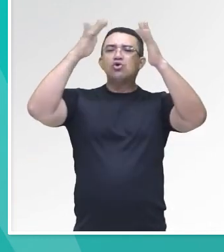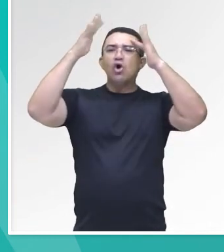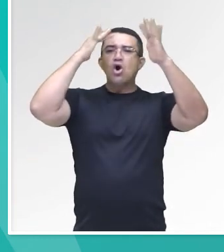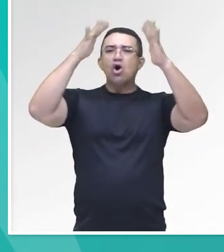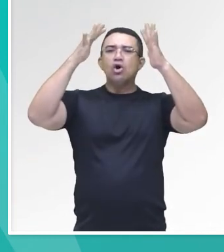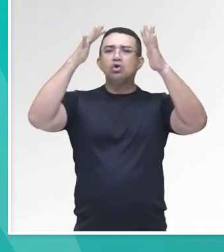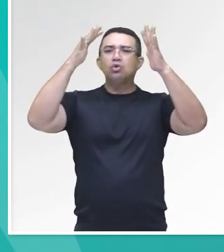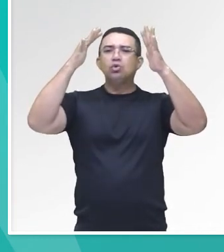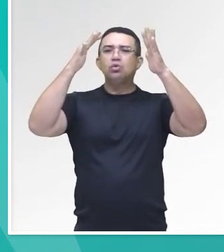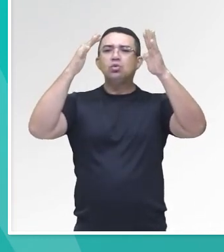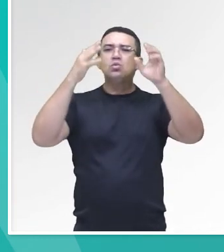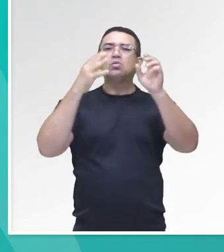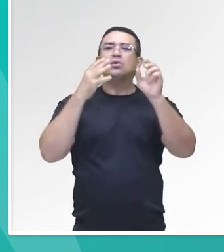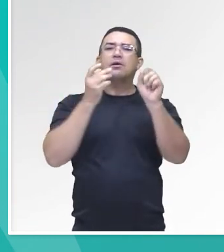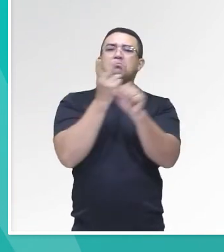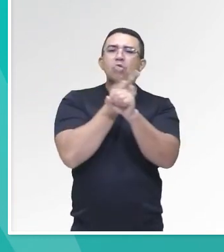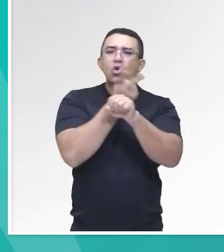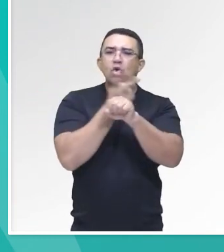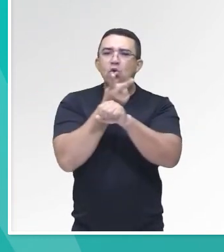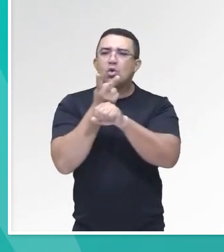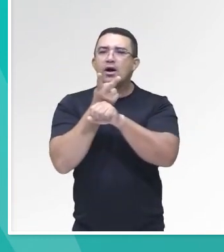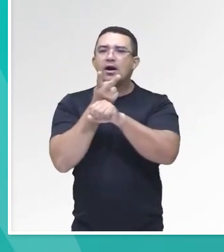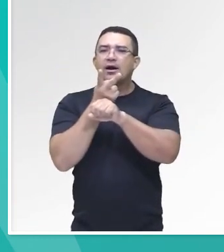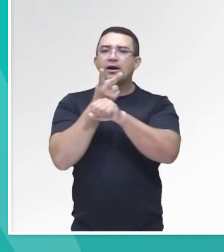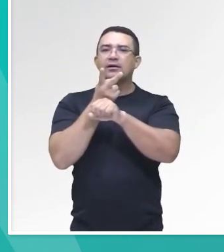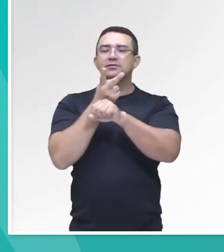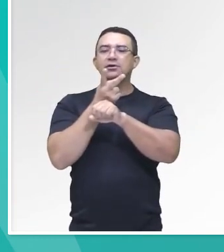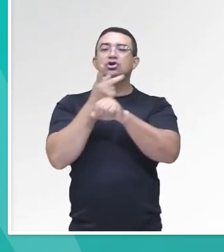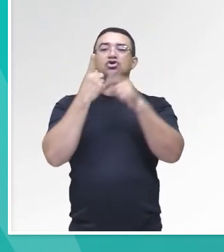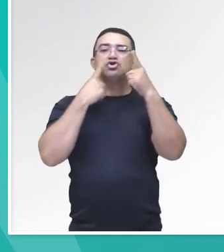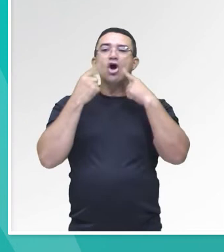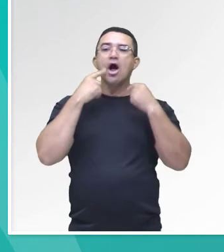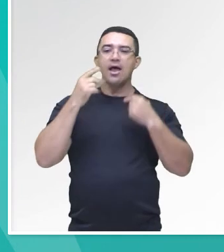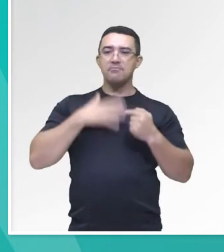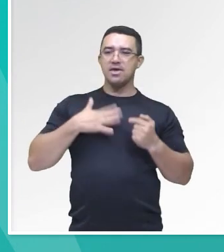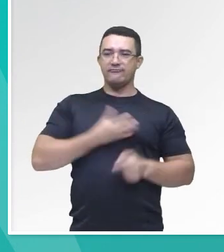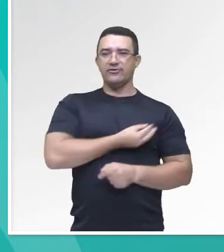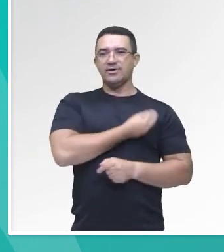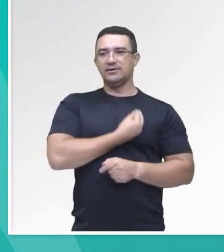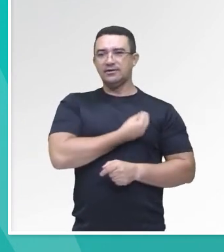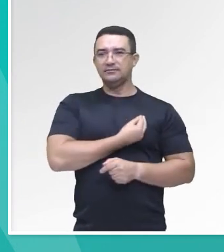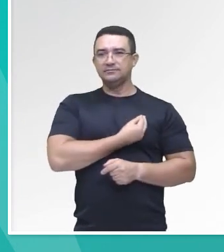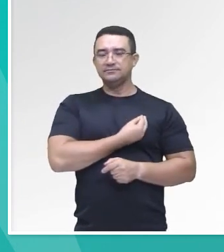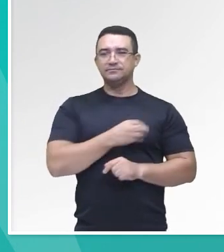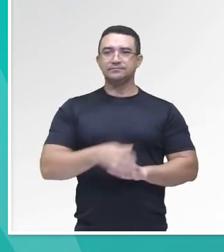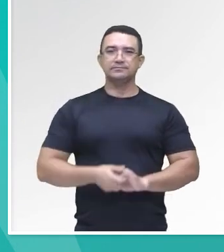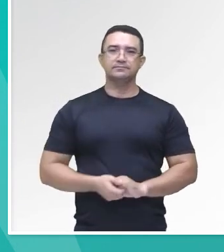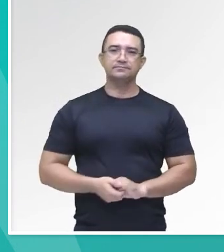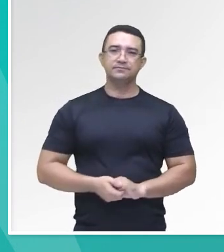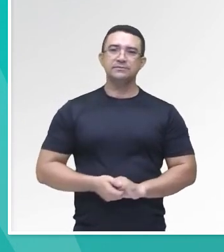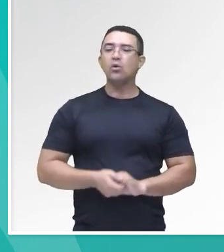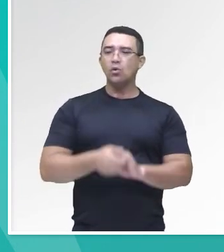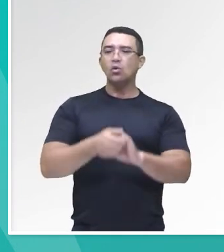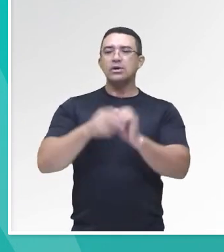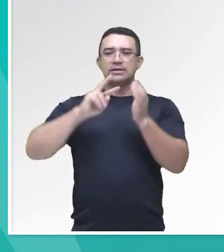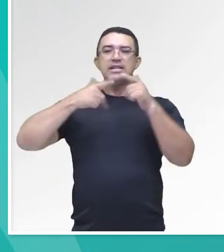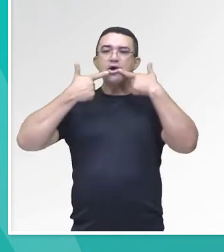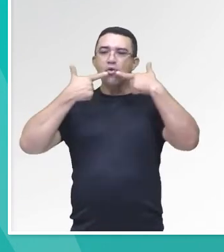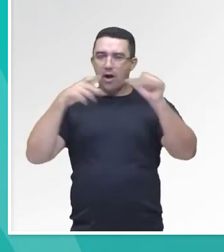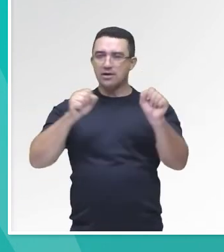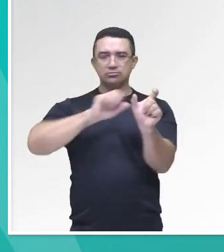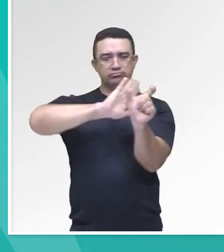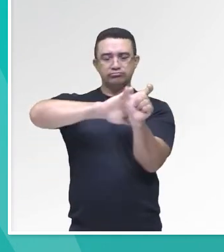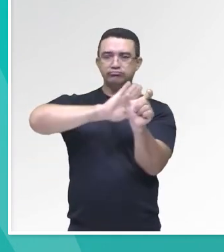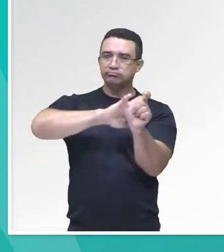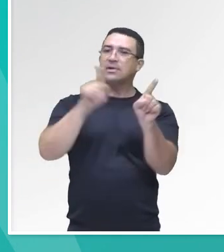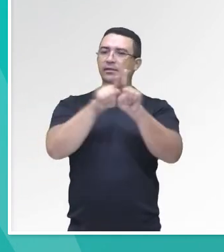perceberam que a linguagem conotativa, ela vai estar presente também na letra das músicas. E as músicas, quanto mais